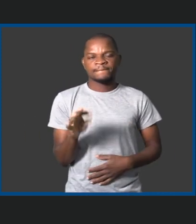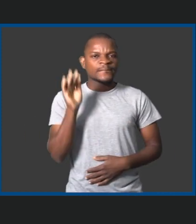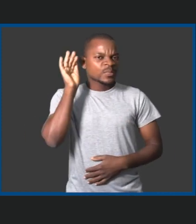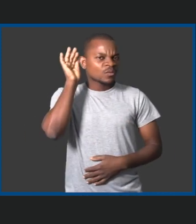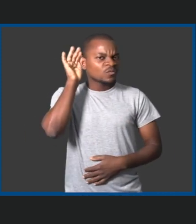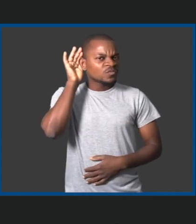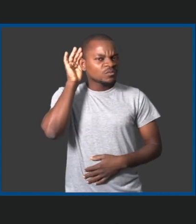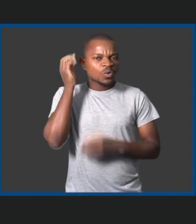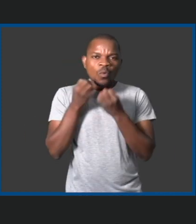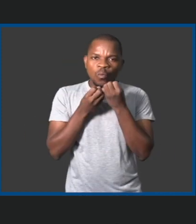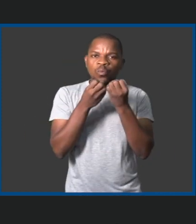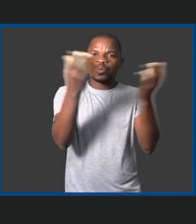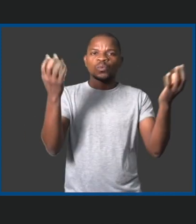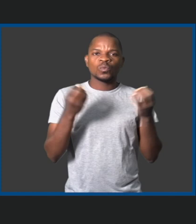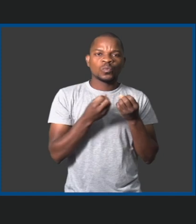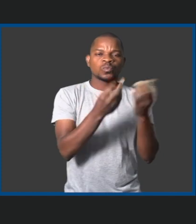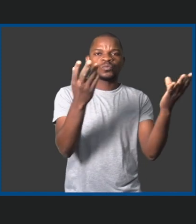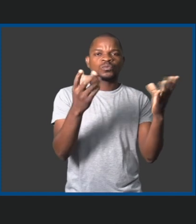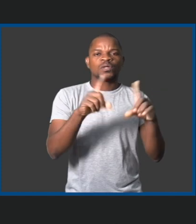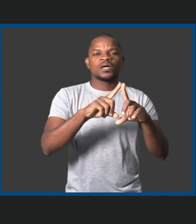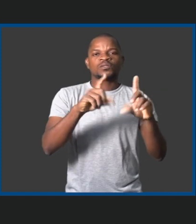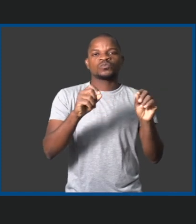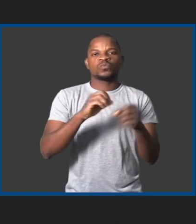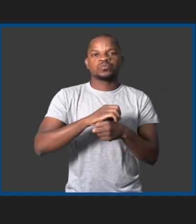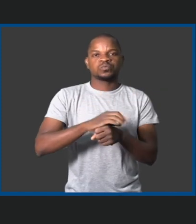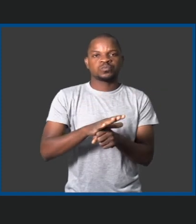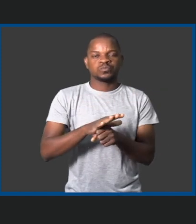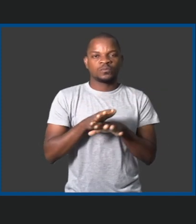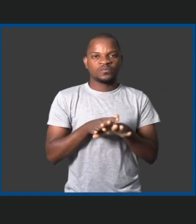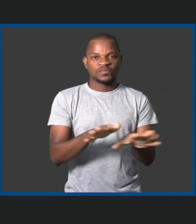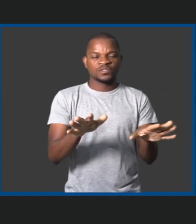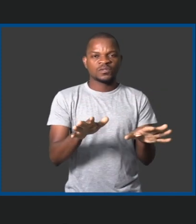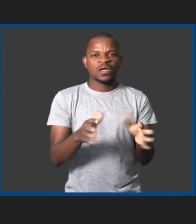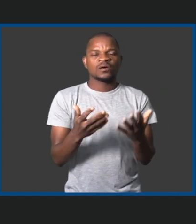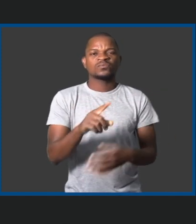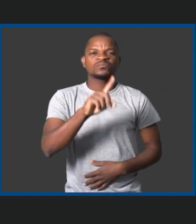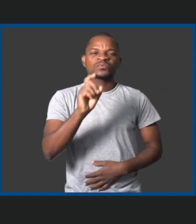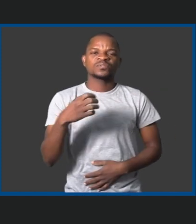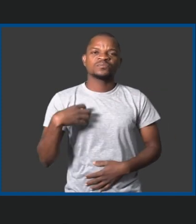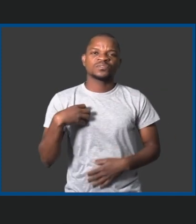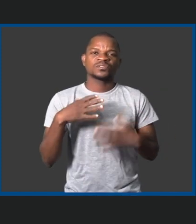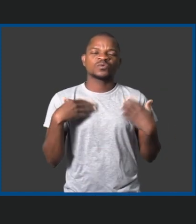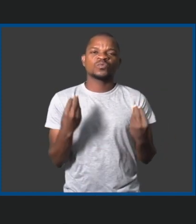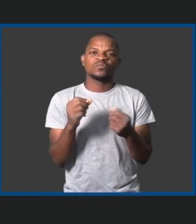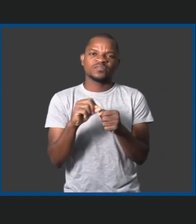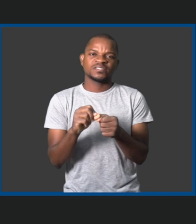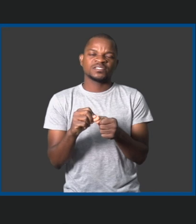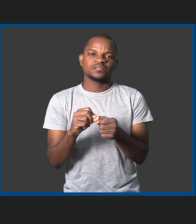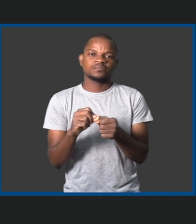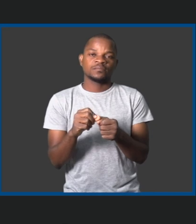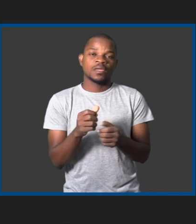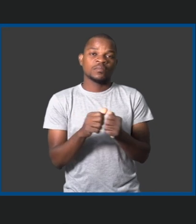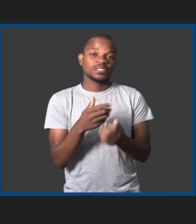mensagens algumas alarmantes em relação a esta doença. Que recomendações o MISAL deixa para os moçambicanos